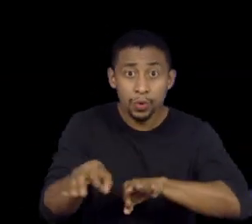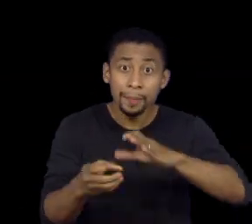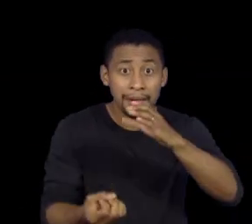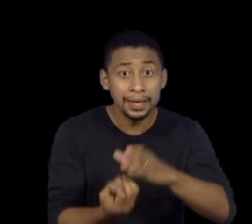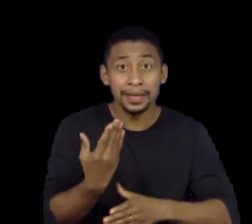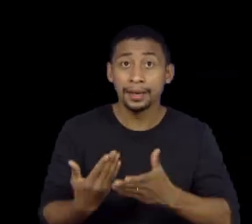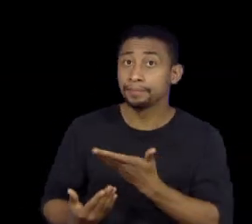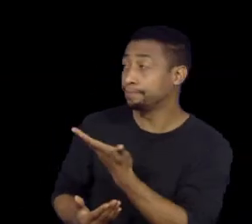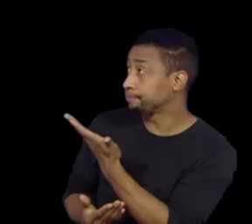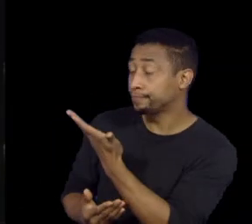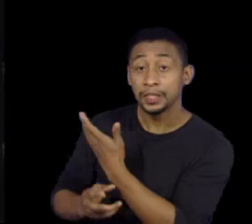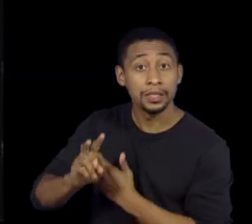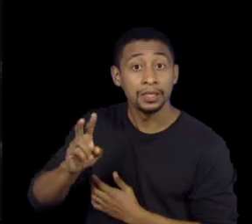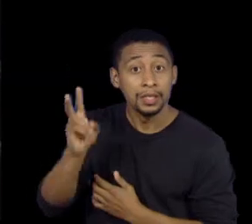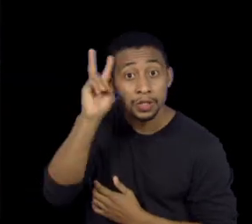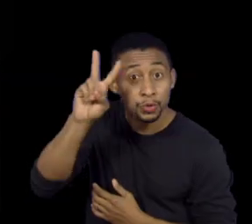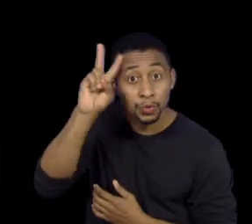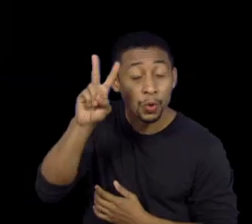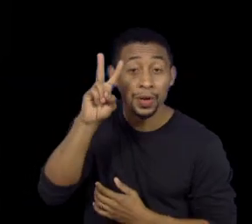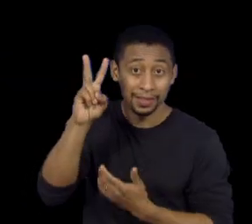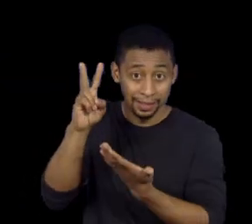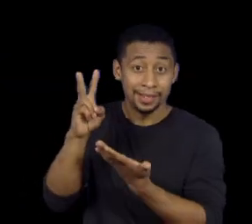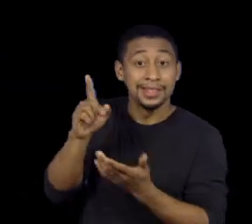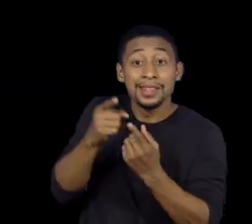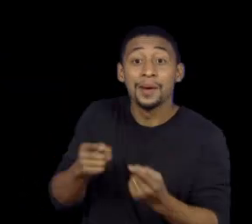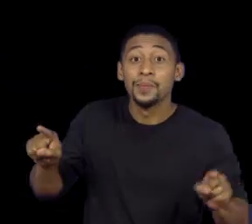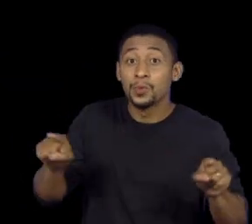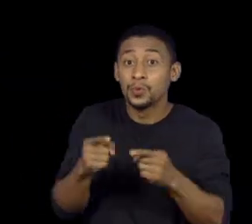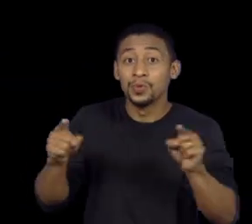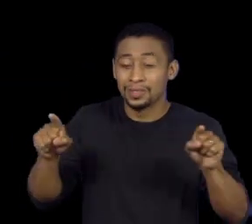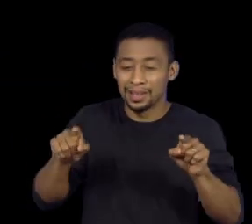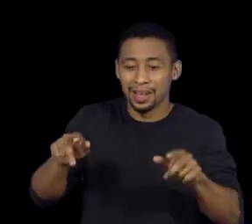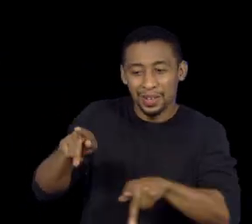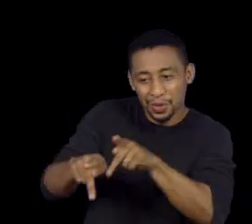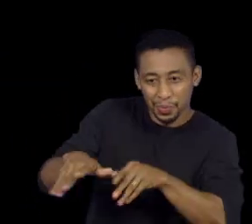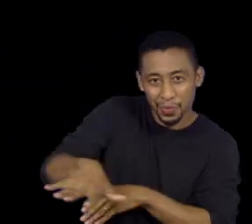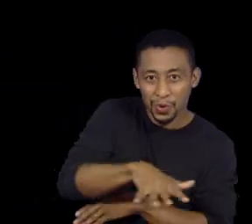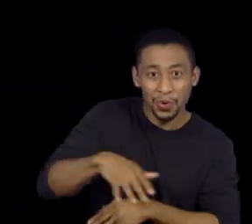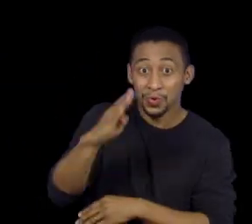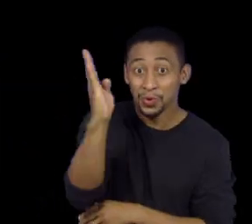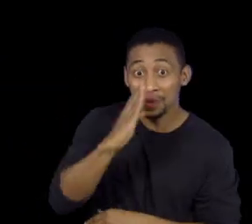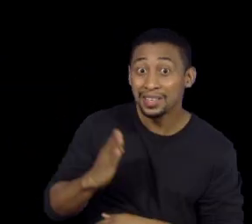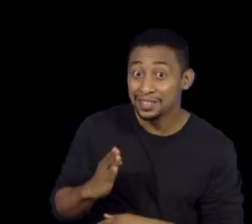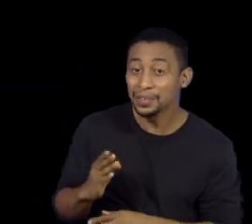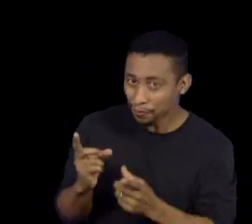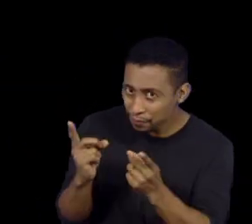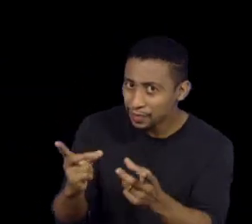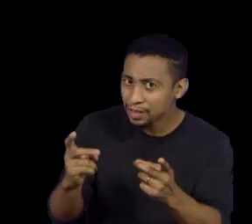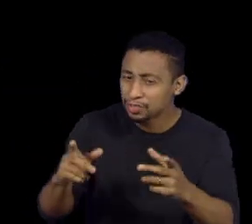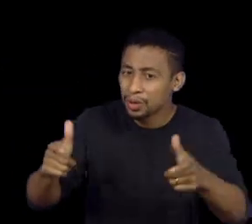coleção História da Música Popular Brasileira, que era vendida em bancas de jornais.